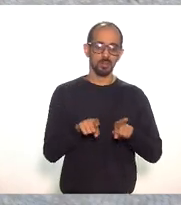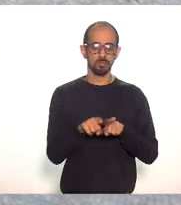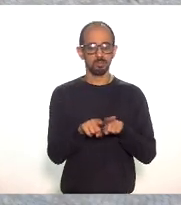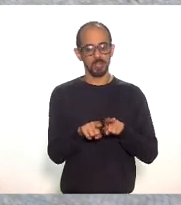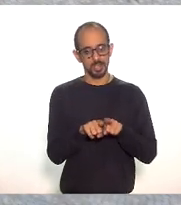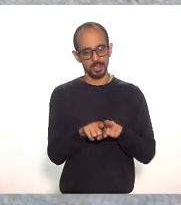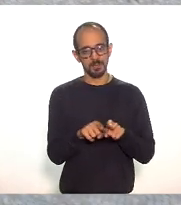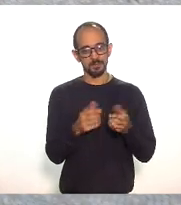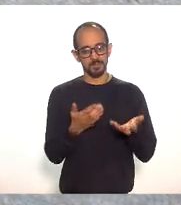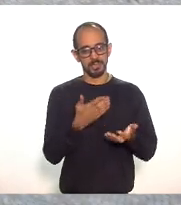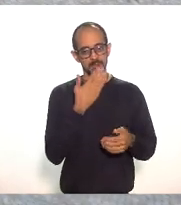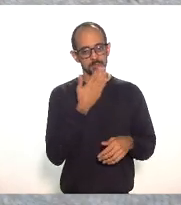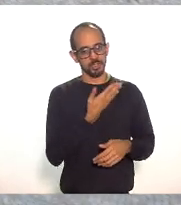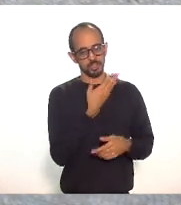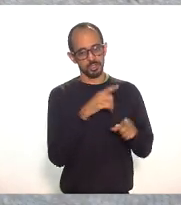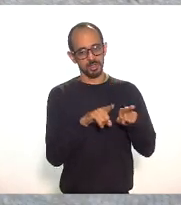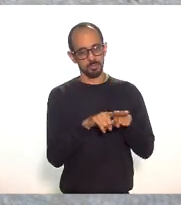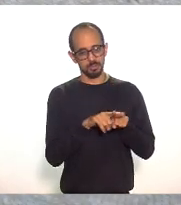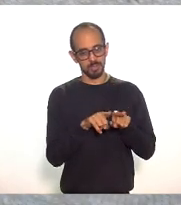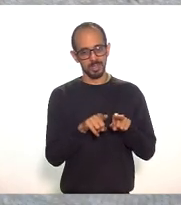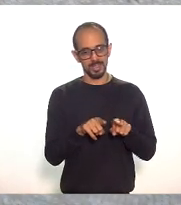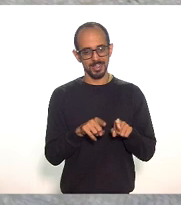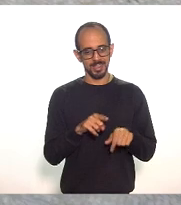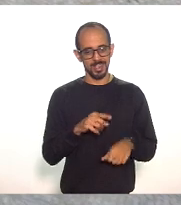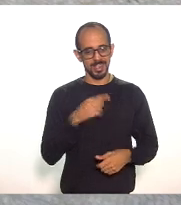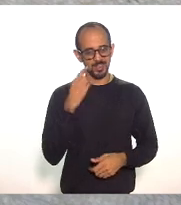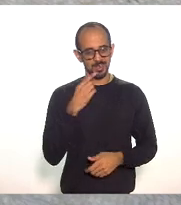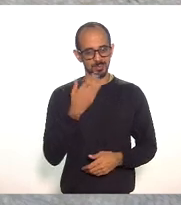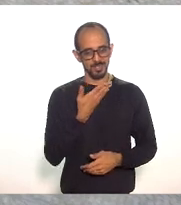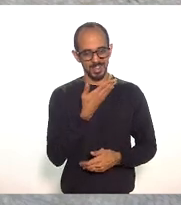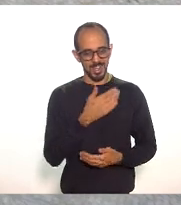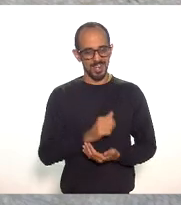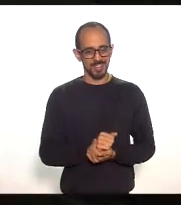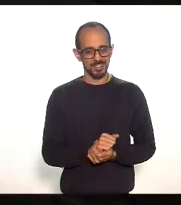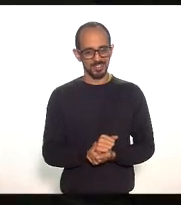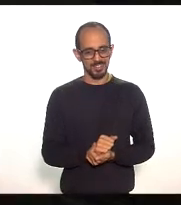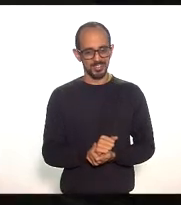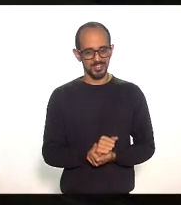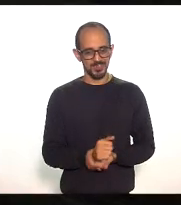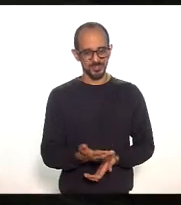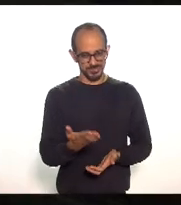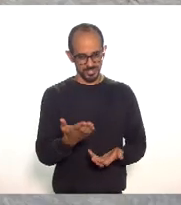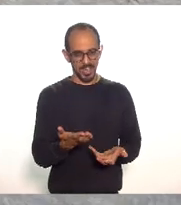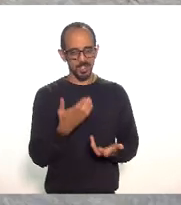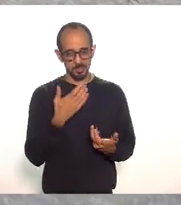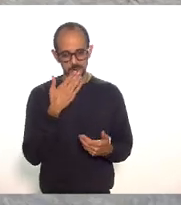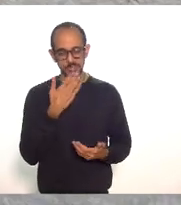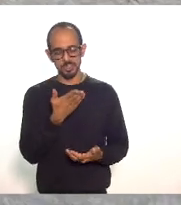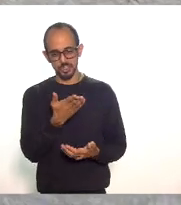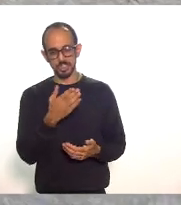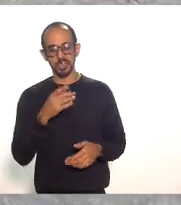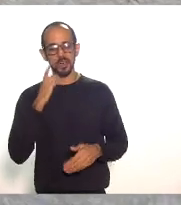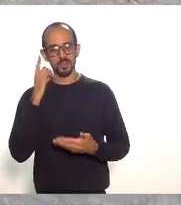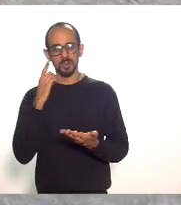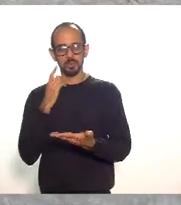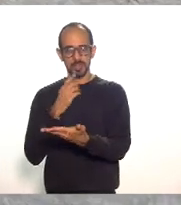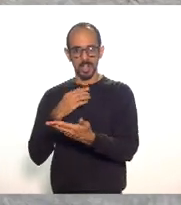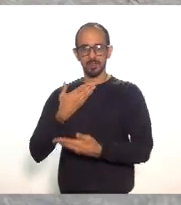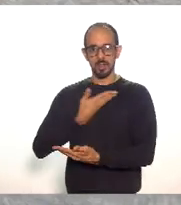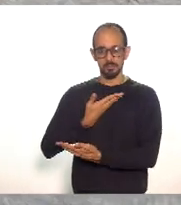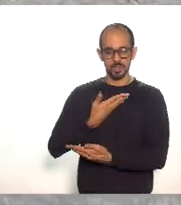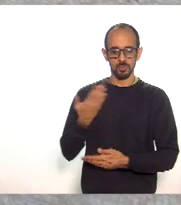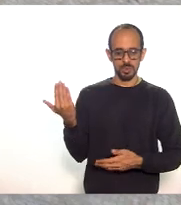nobre deputado que pudesse ser coautor. Foi o primeiro a pedir, botei no grupo, foi o primeiro a pedir coautoria. Então, eu gostaria muito que pudesse